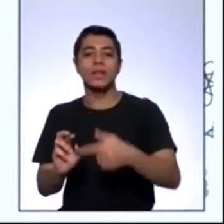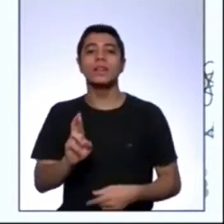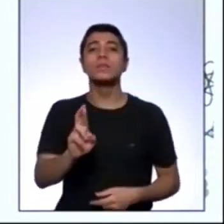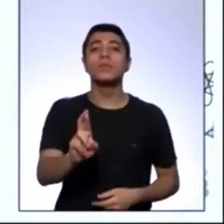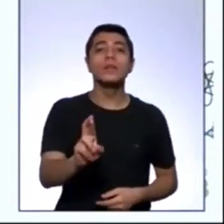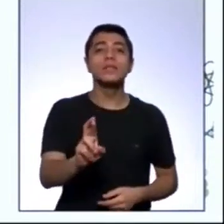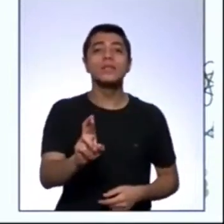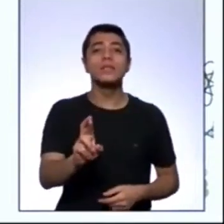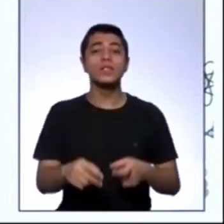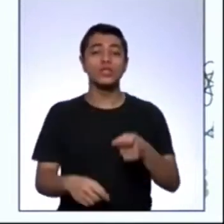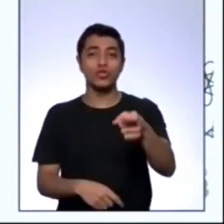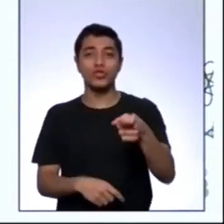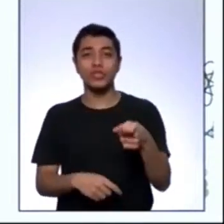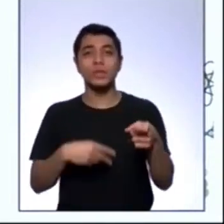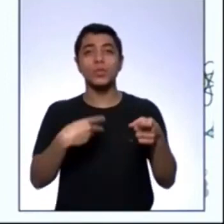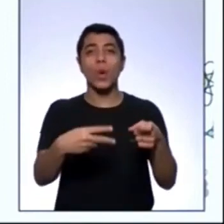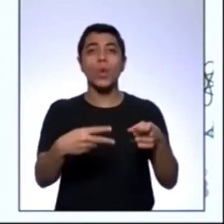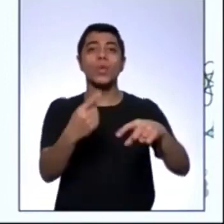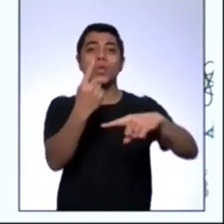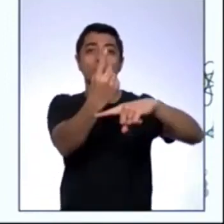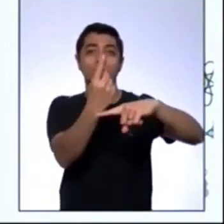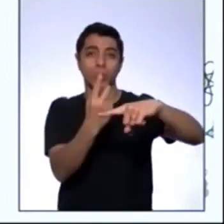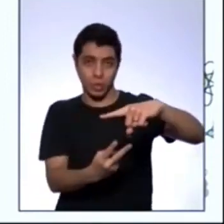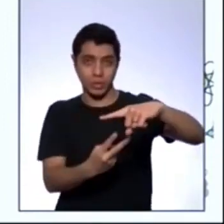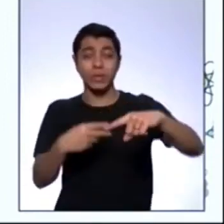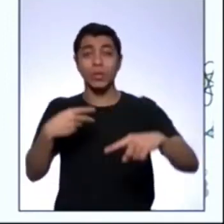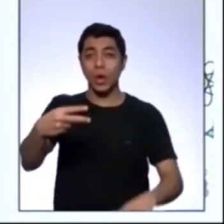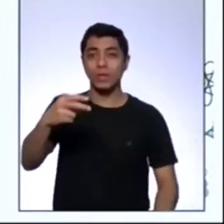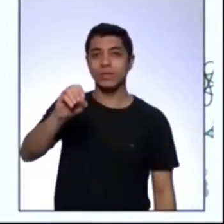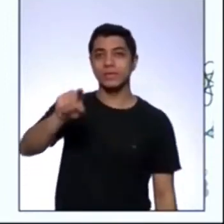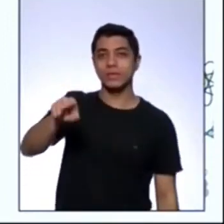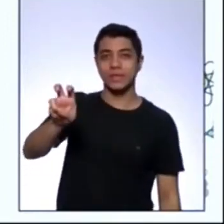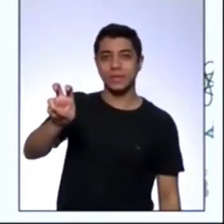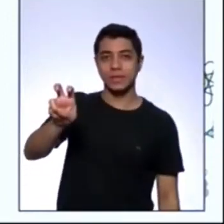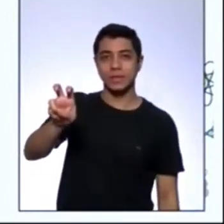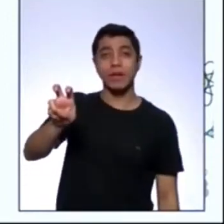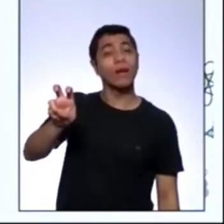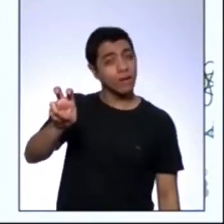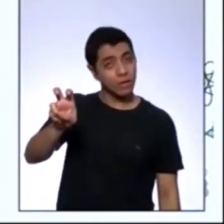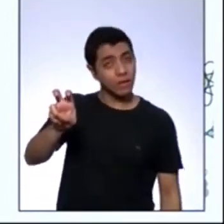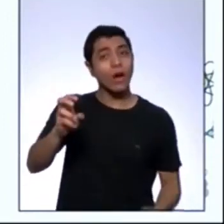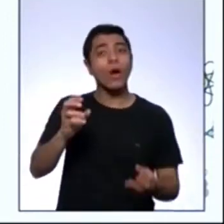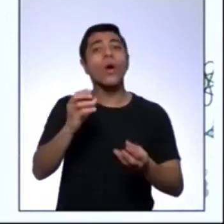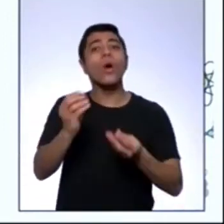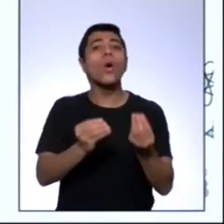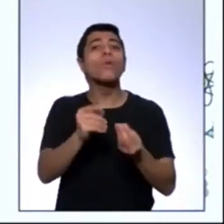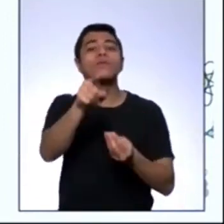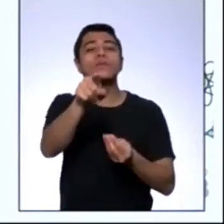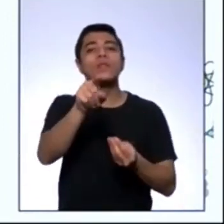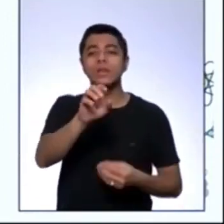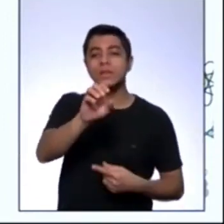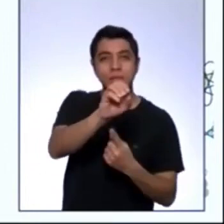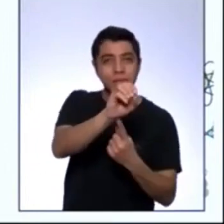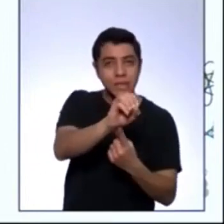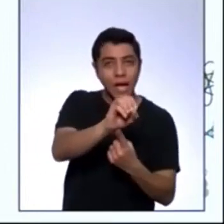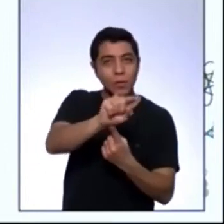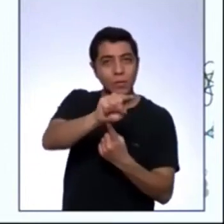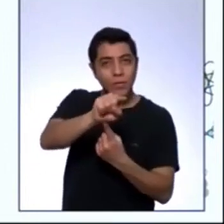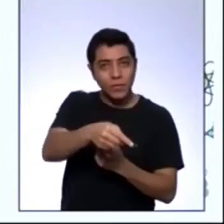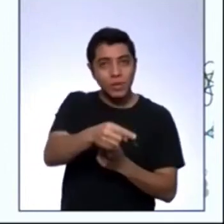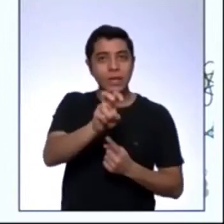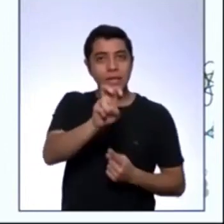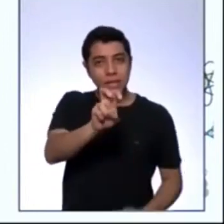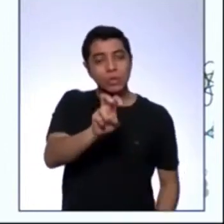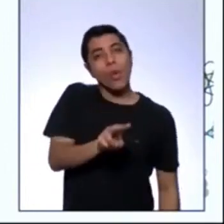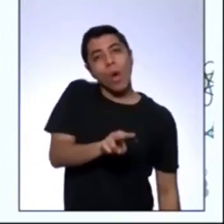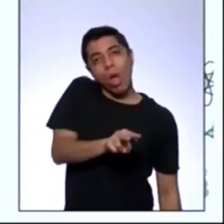0,5 então aí para passar para porcentagem você multiplica por 100 só só para poder colocar o